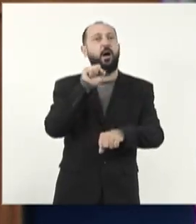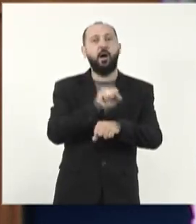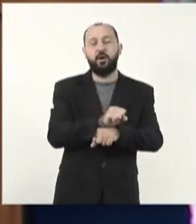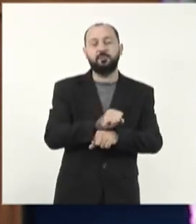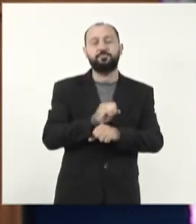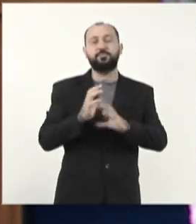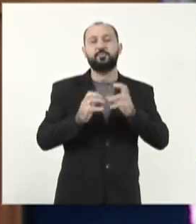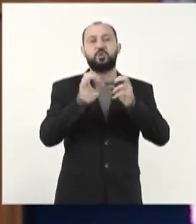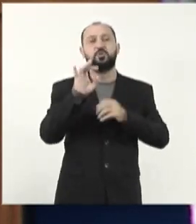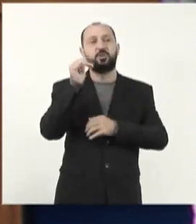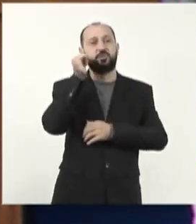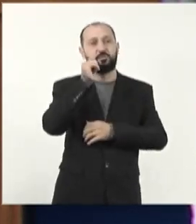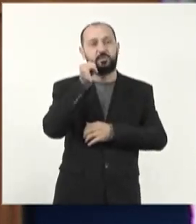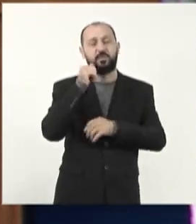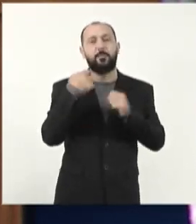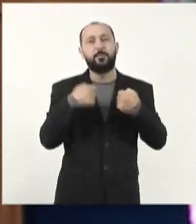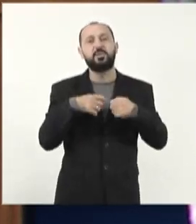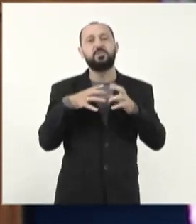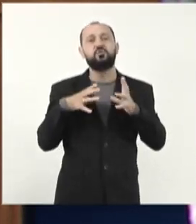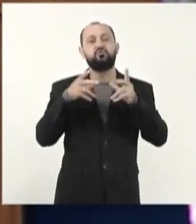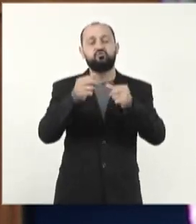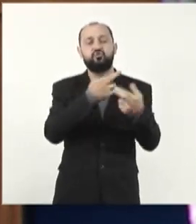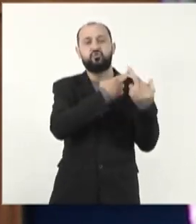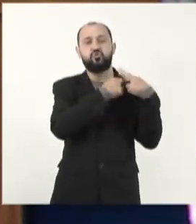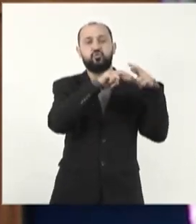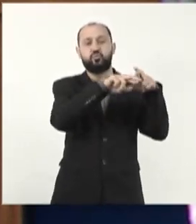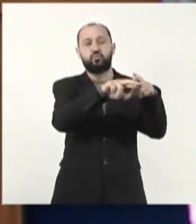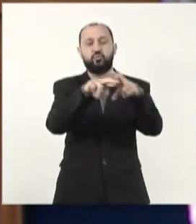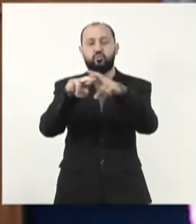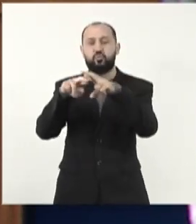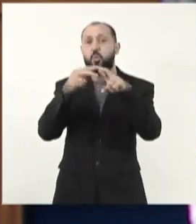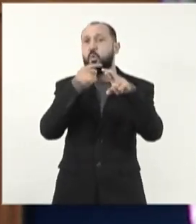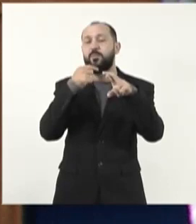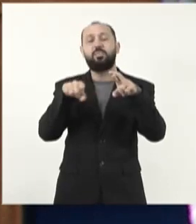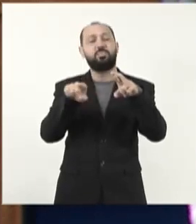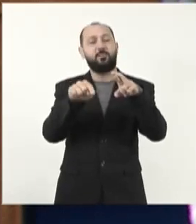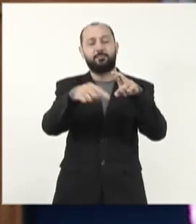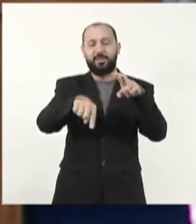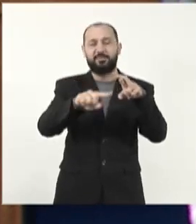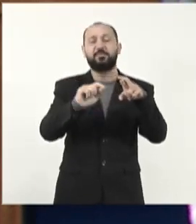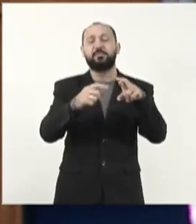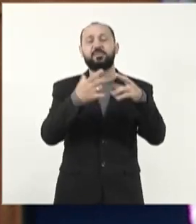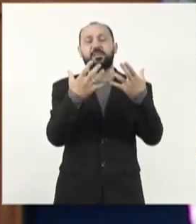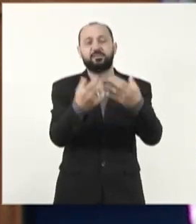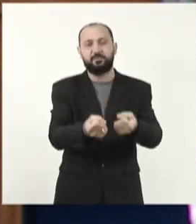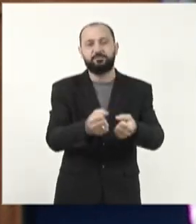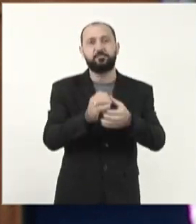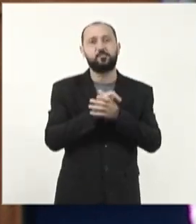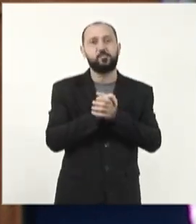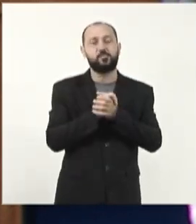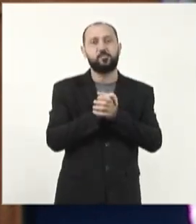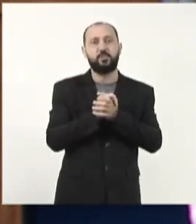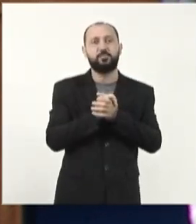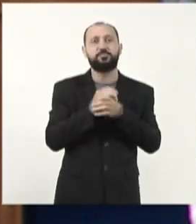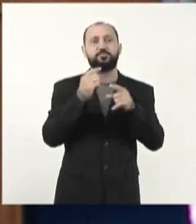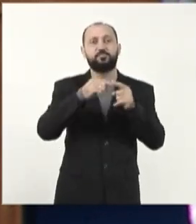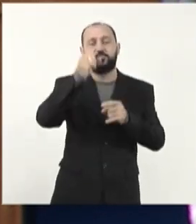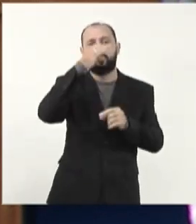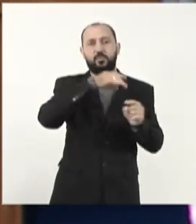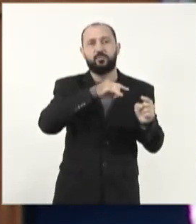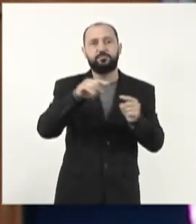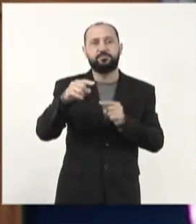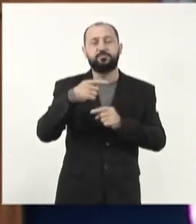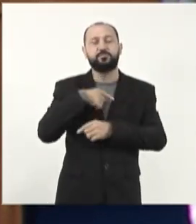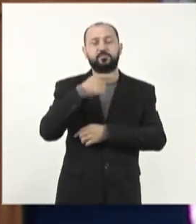briga só das mulheres. Ela tem que ser de responsabilidade dos homens. Os homens precisam assumir isso, porque a violência ela é